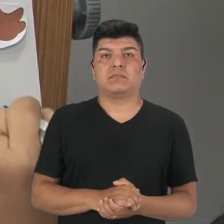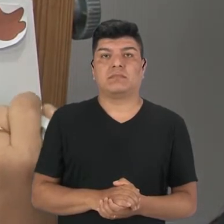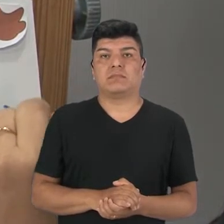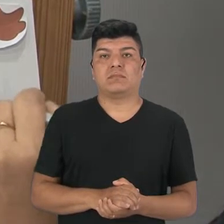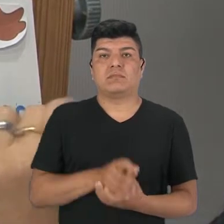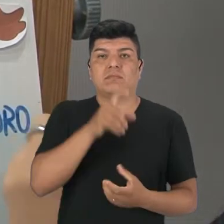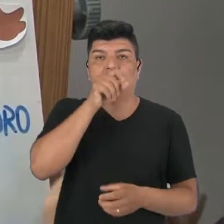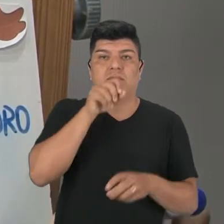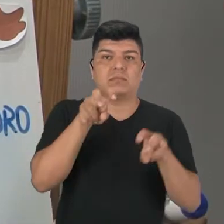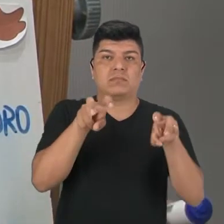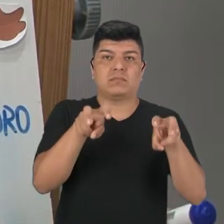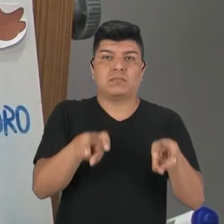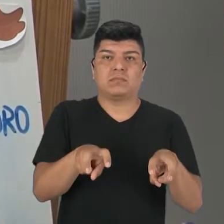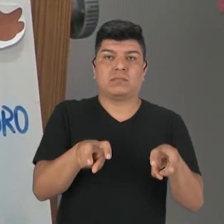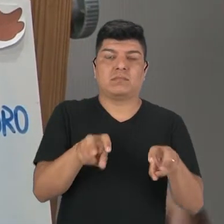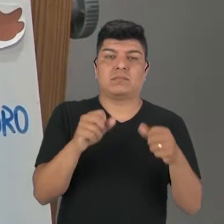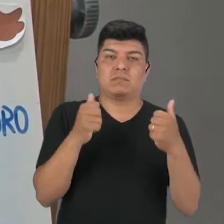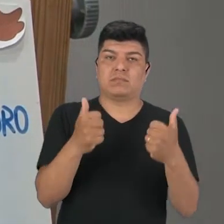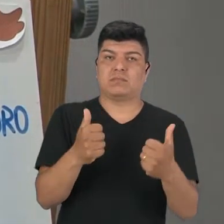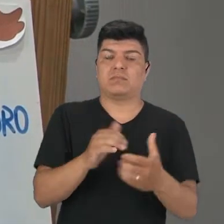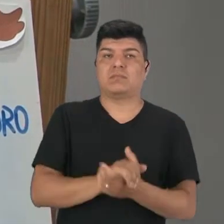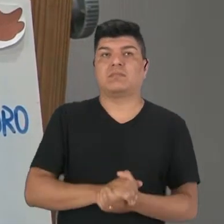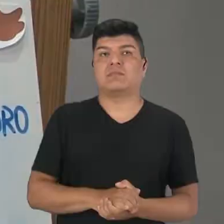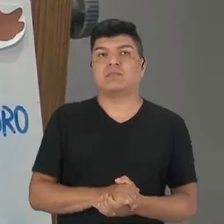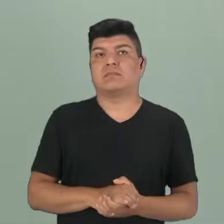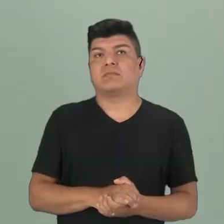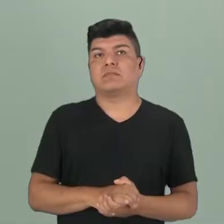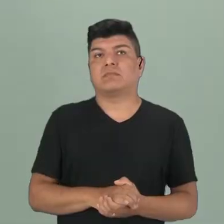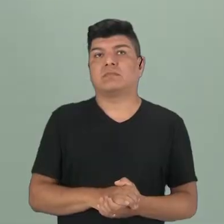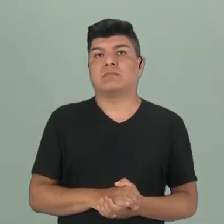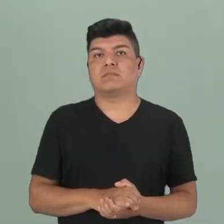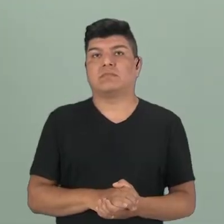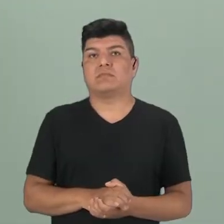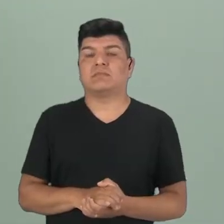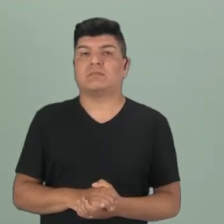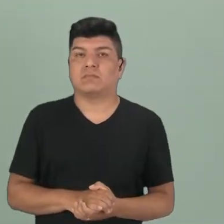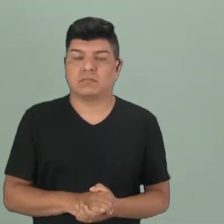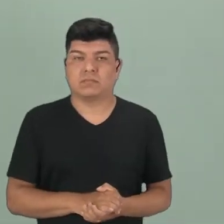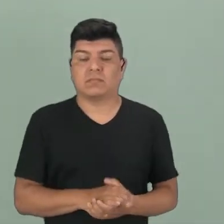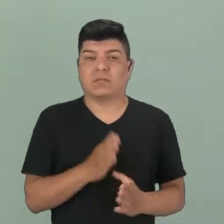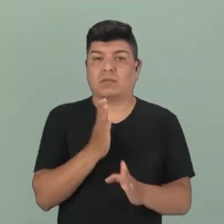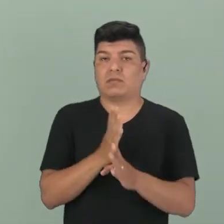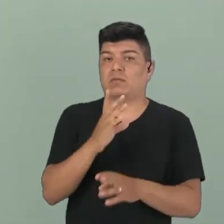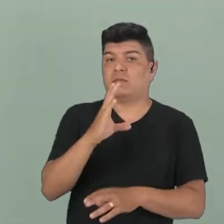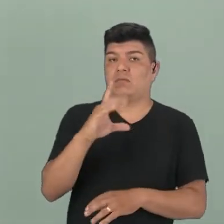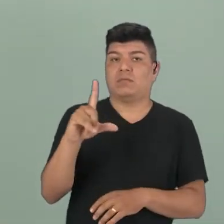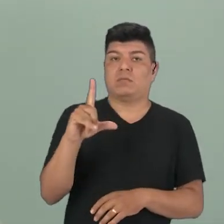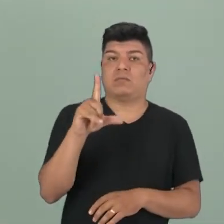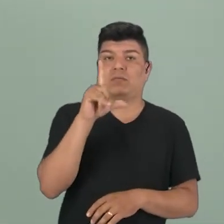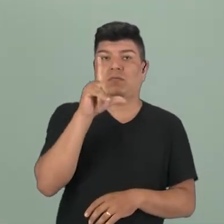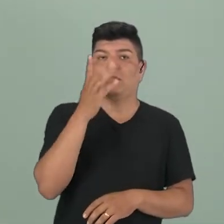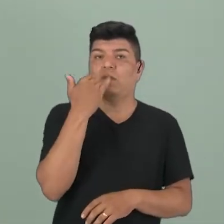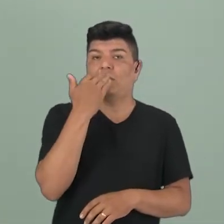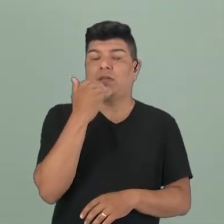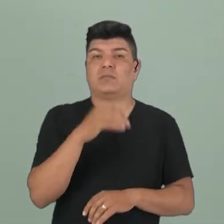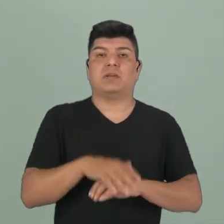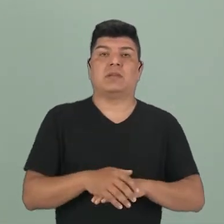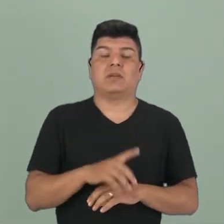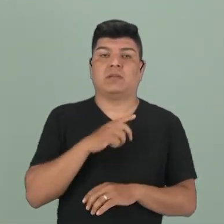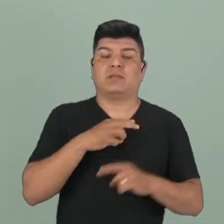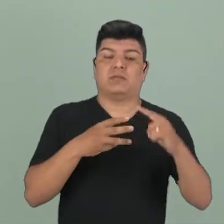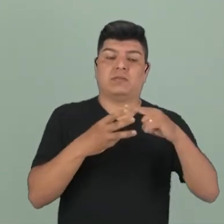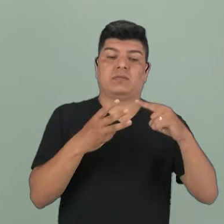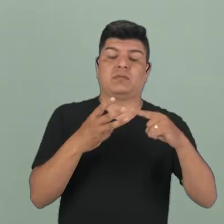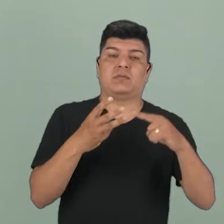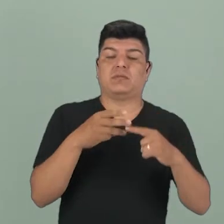carnívoro Ok de acordo com a classificação alimentar tá a gente tem